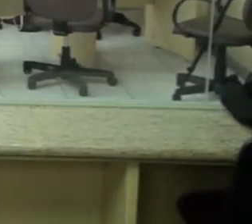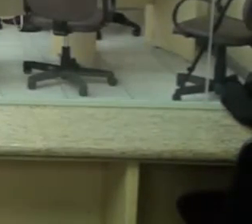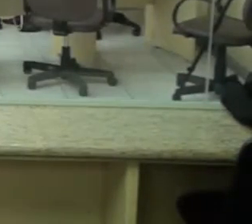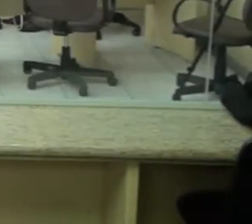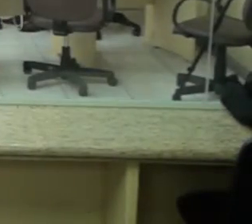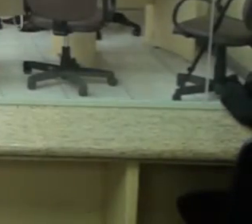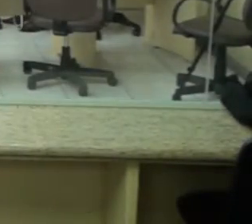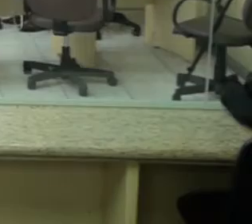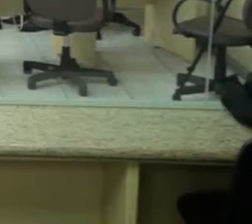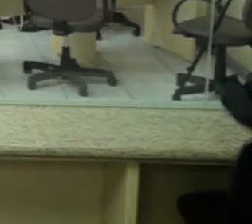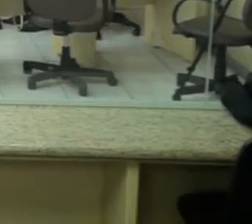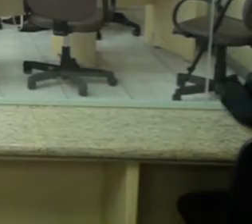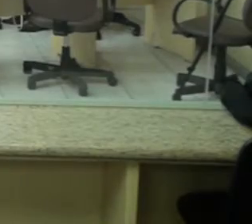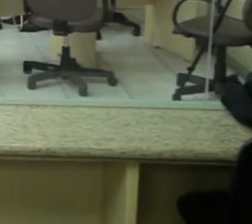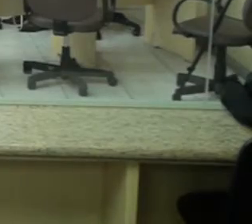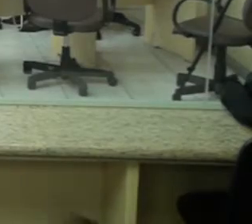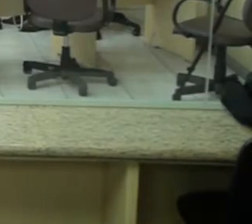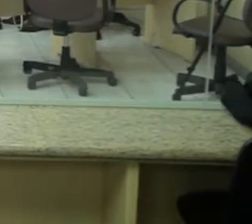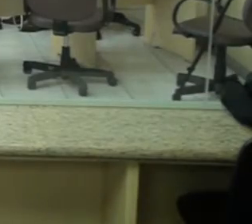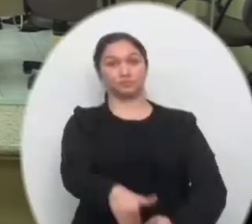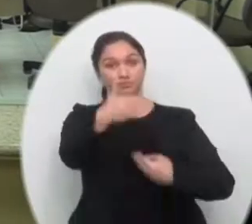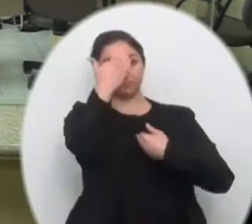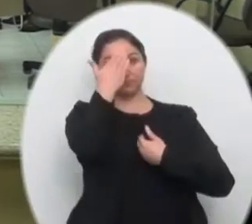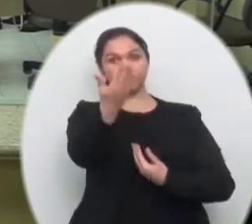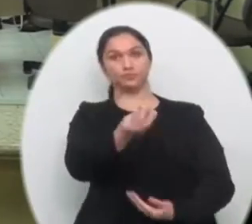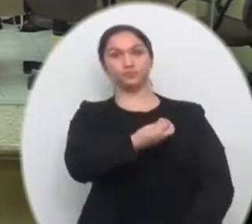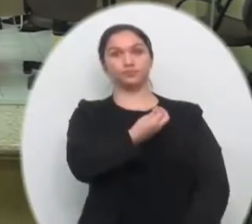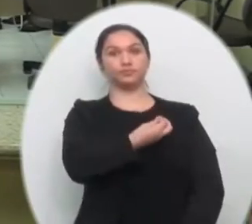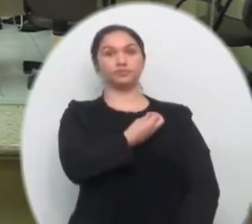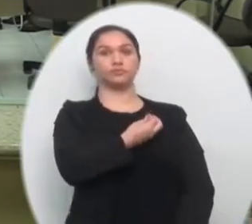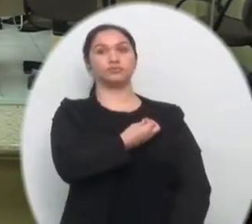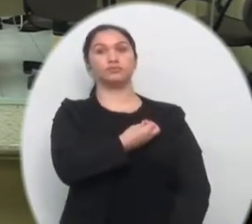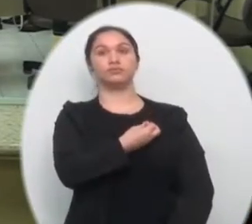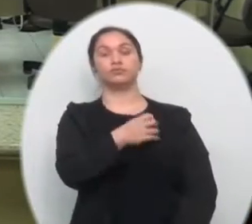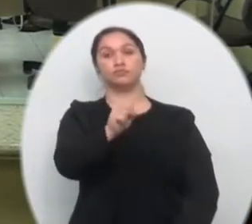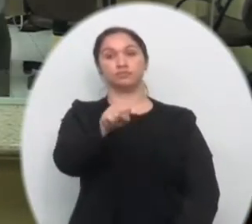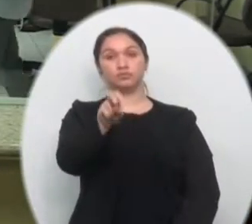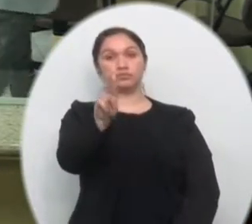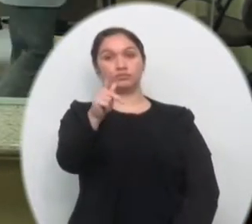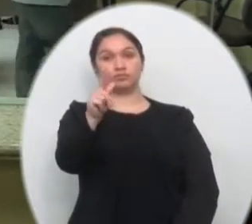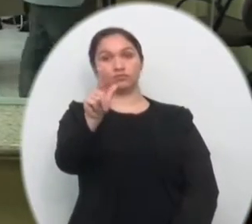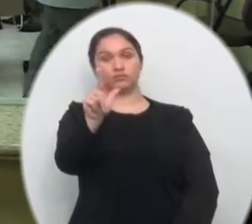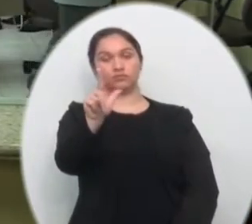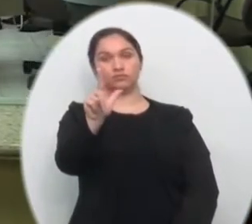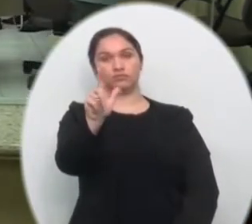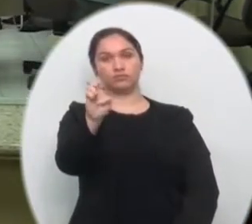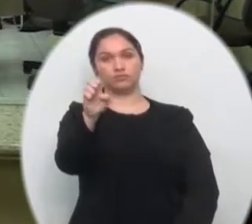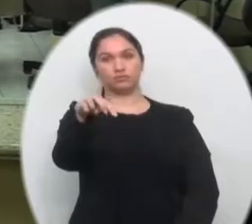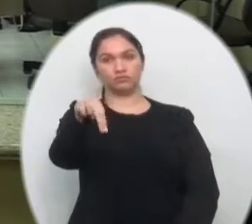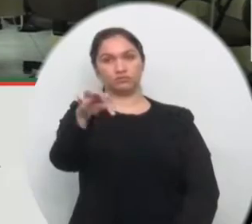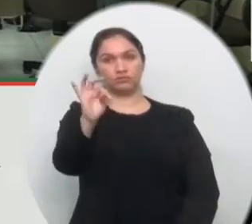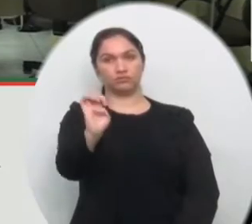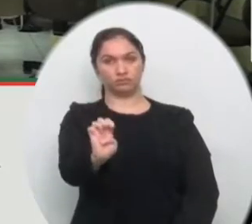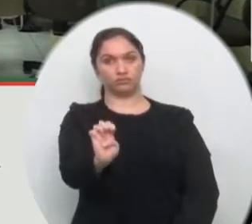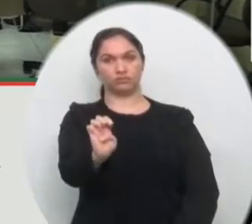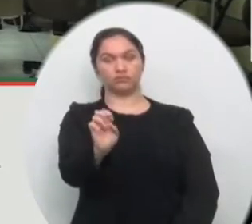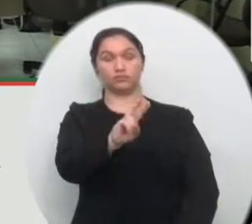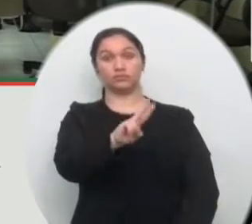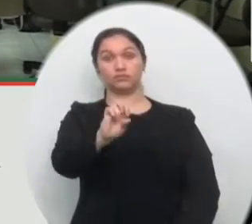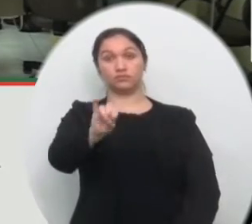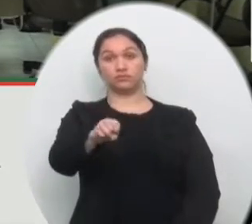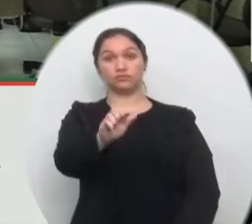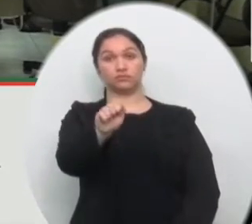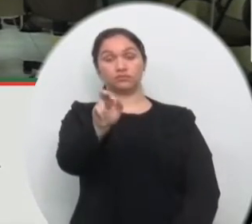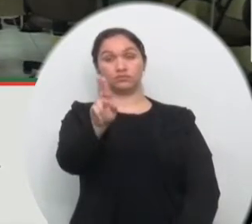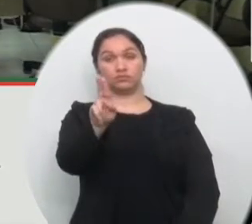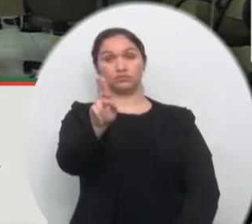Gostaria de agradecer a presença do suplente de vereador Juarez Jesus, seja sempre